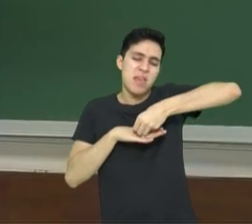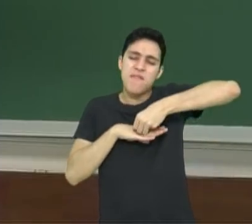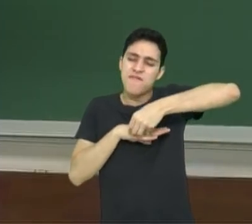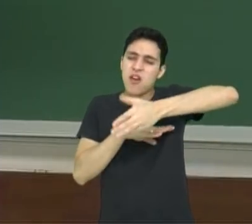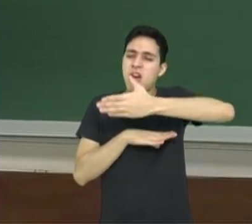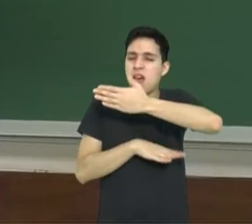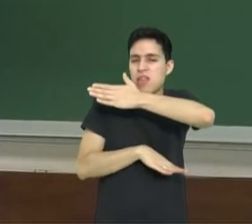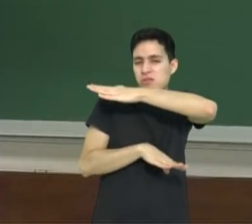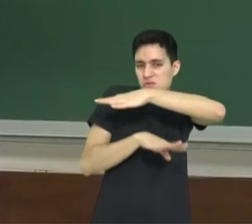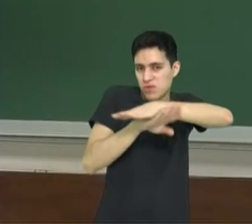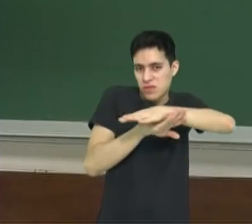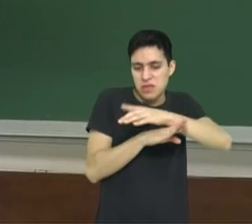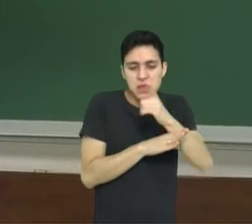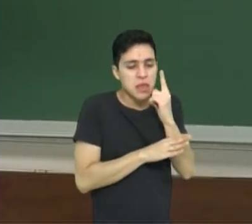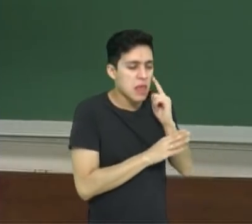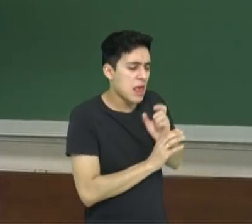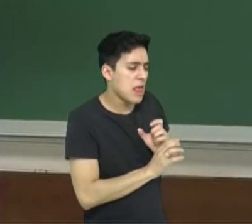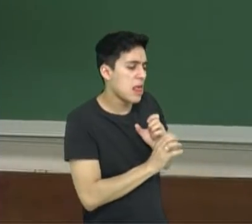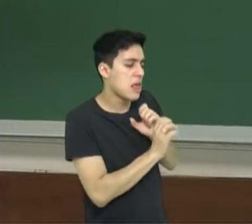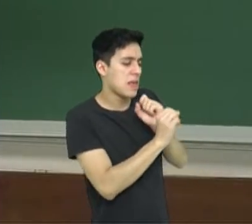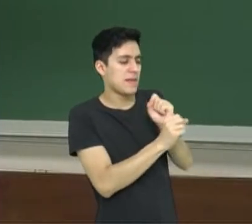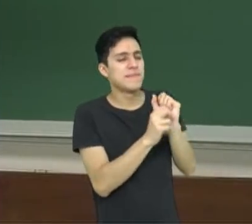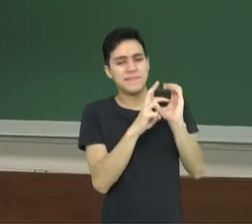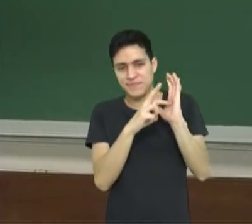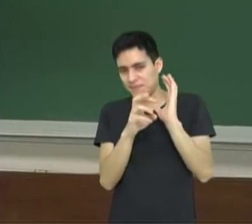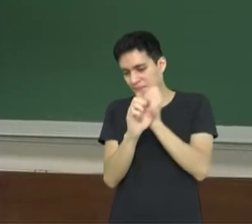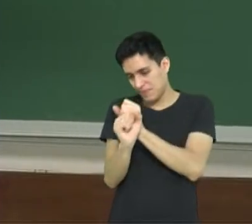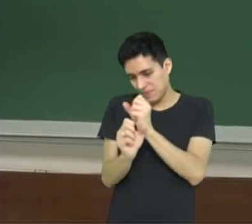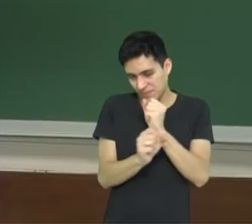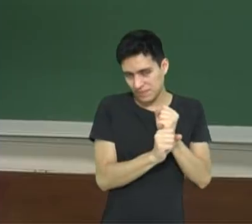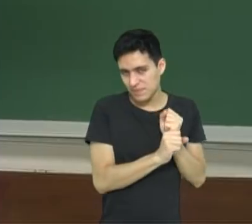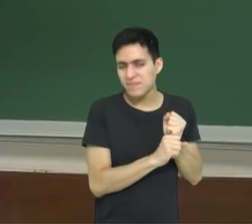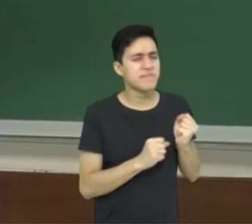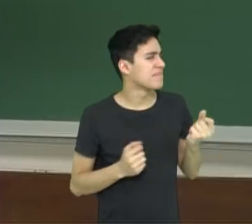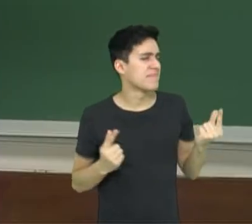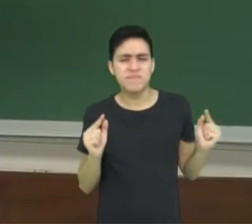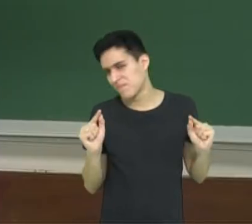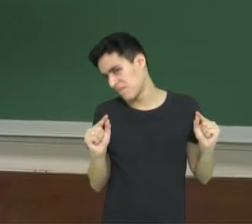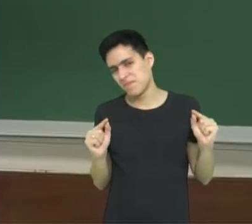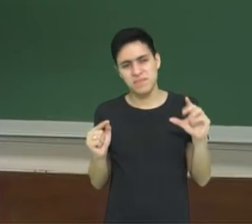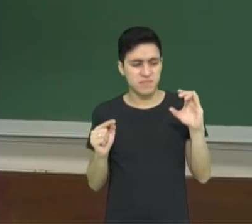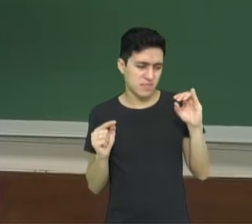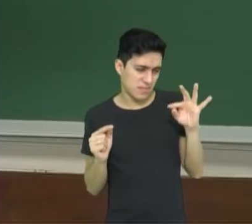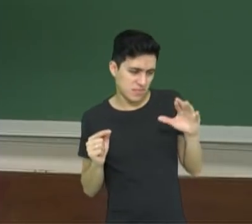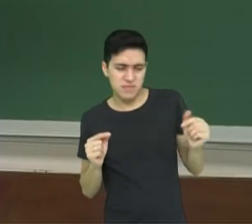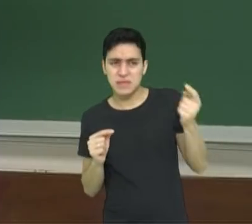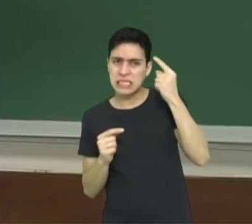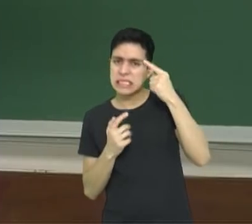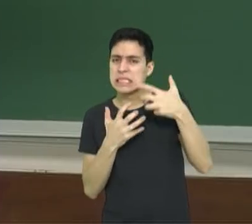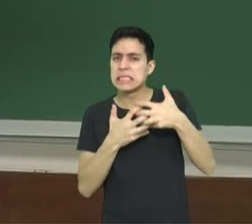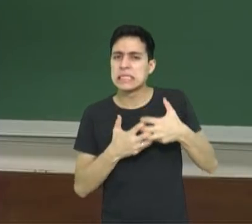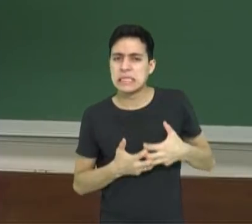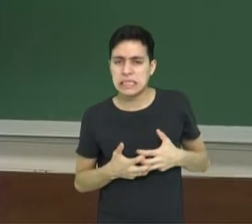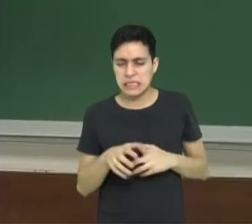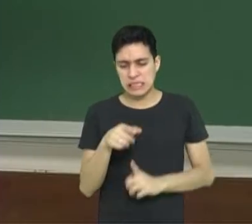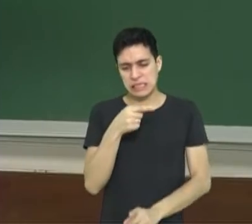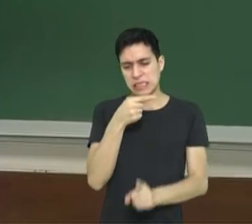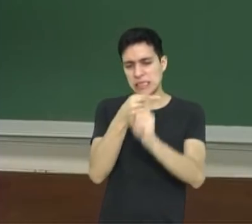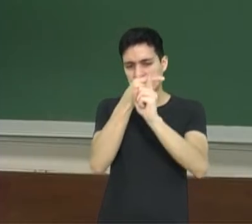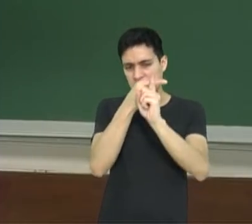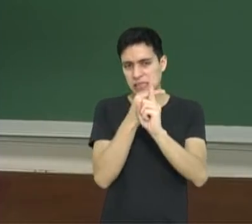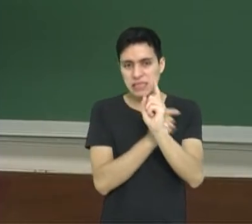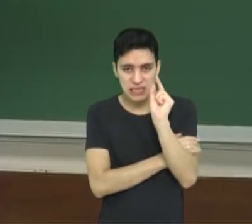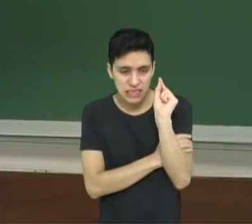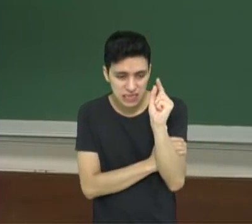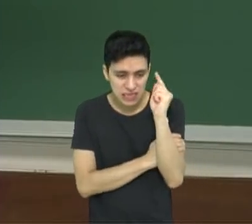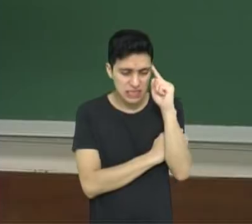para você, ó. A soma. Soma é uma continha. Que conta que é? Então, bota esse sinal aí no meio. Quando